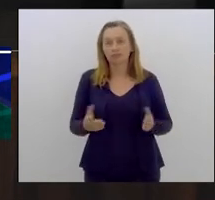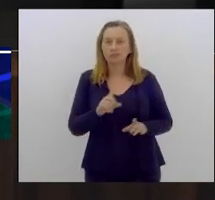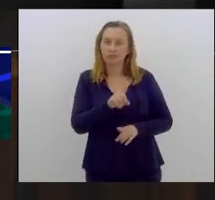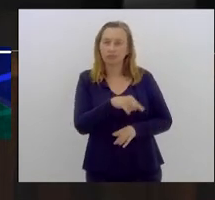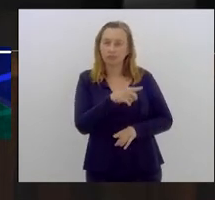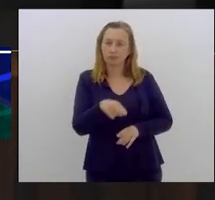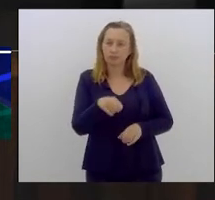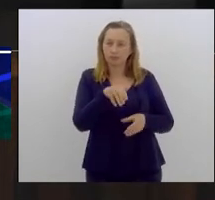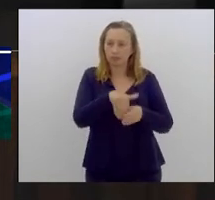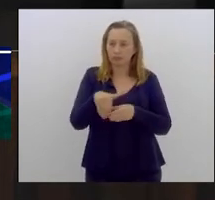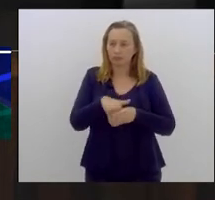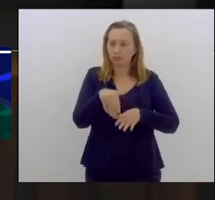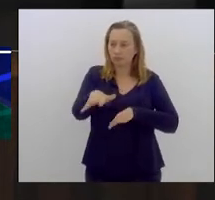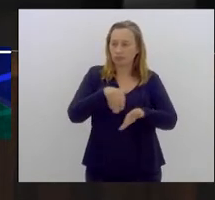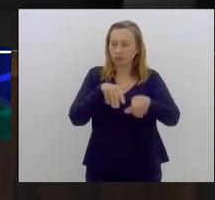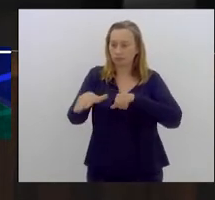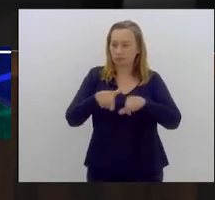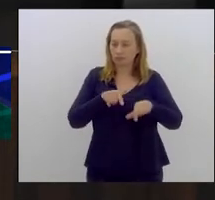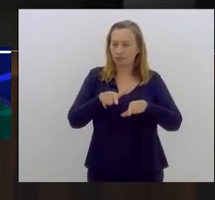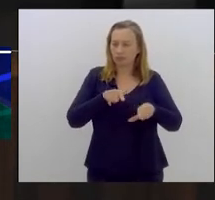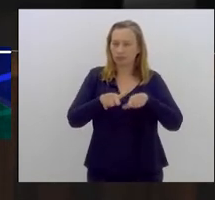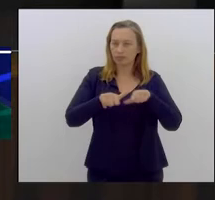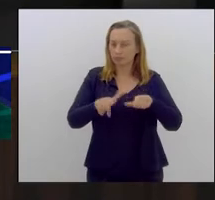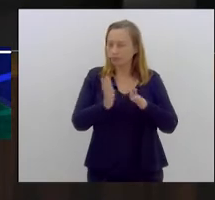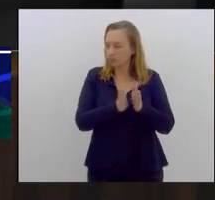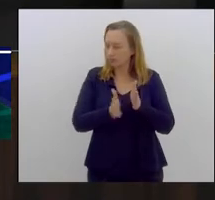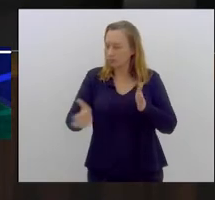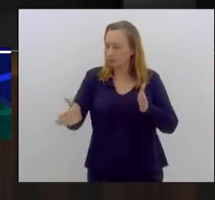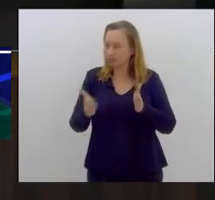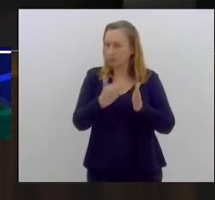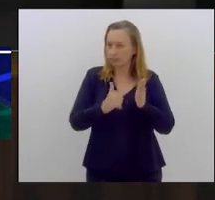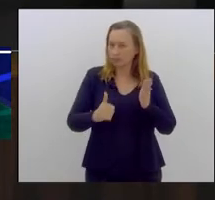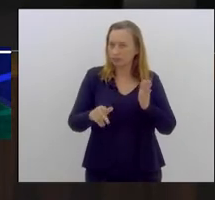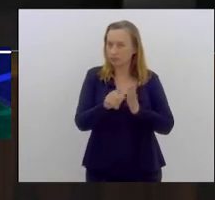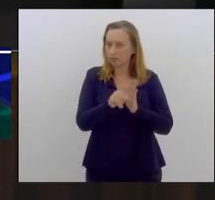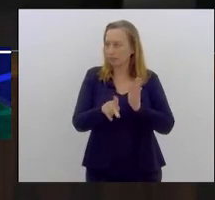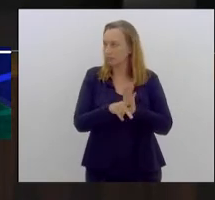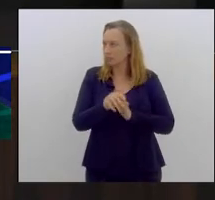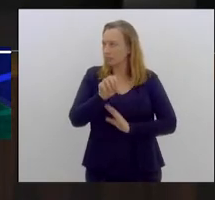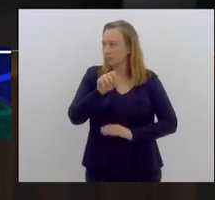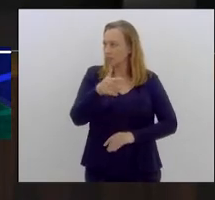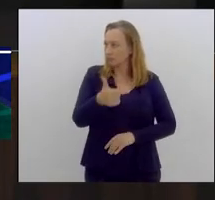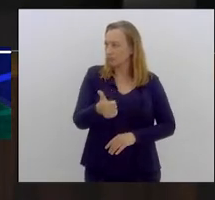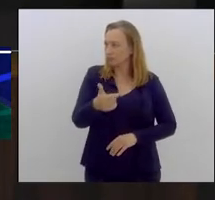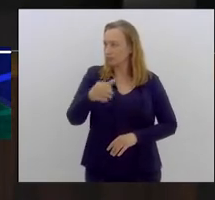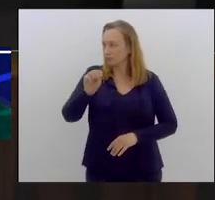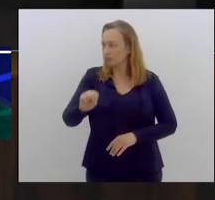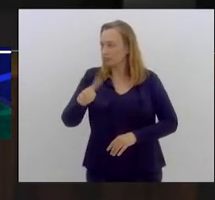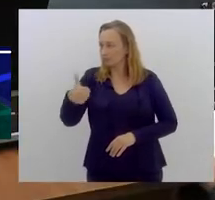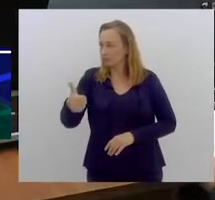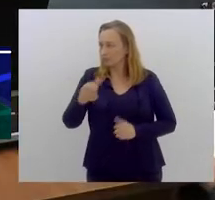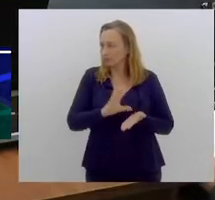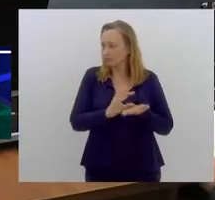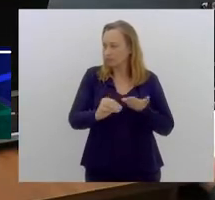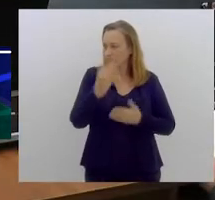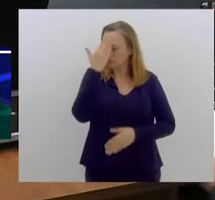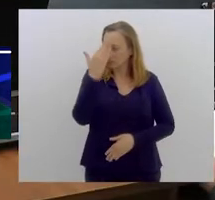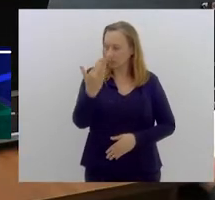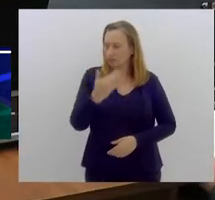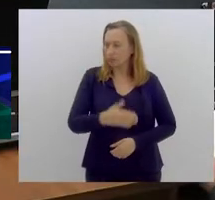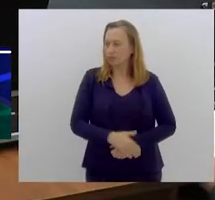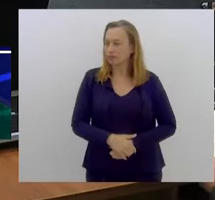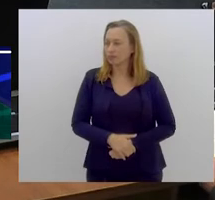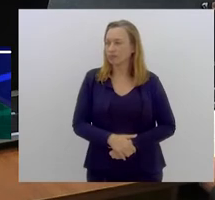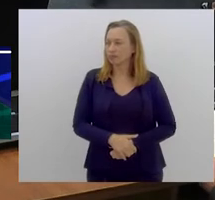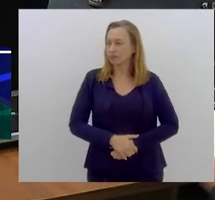desconsidera a votação, chama os trabalhos à ordem, desconsidera a votação e retira o projeto de lei 1281 de pauta. Obrigada, presidente. Pedido do autor,